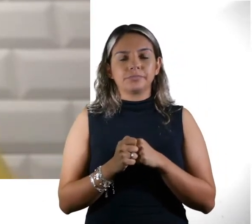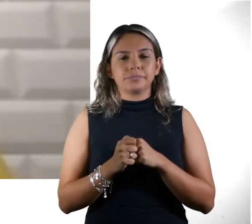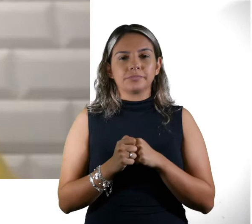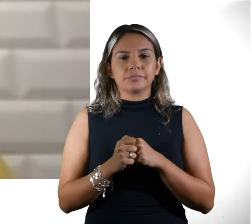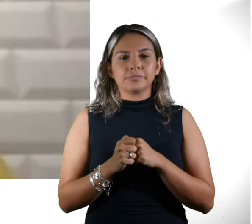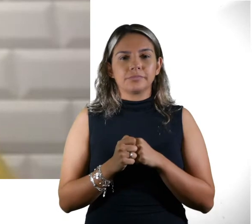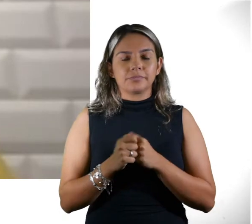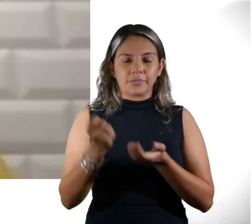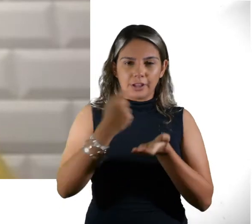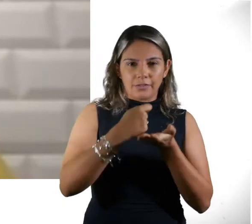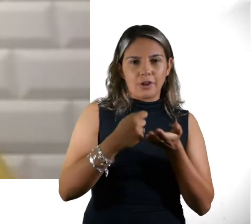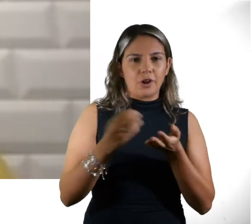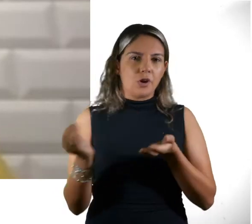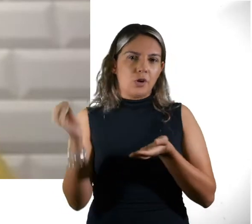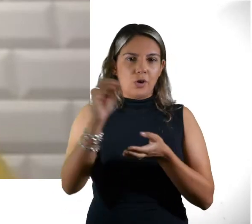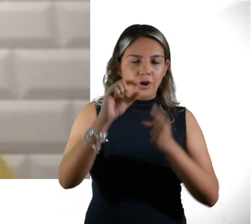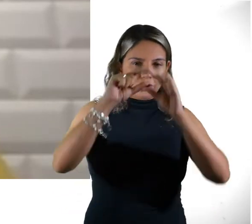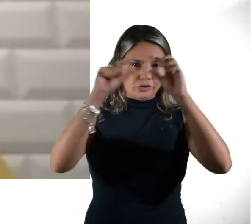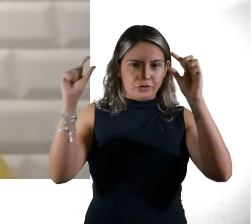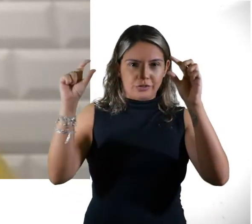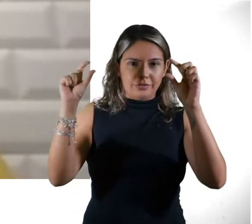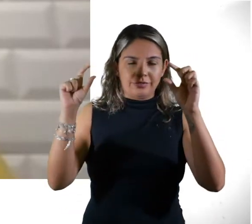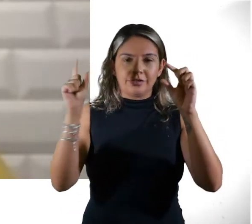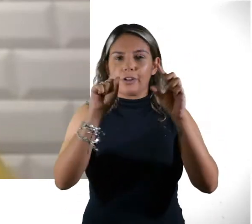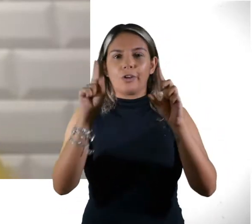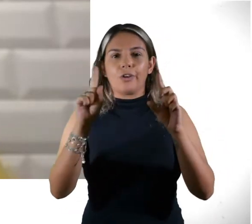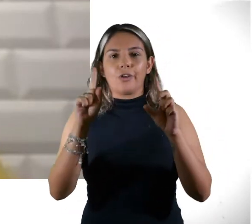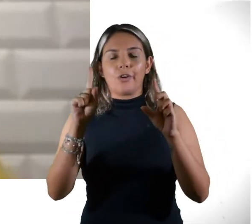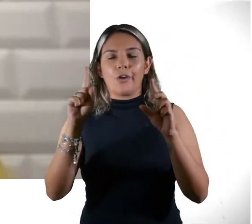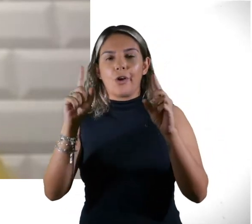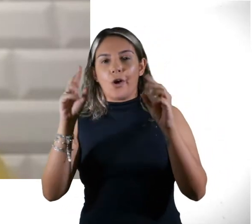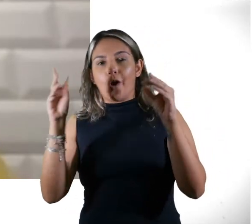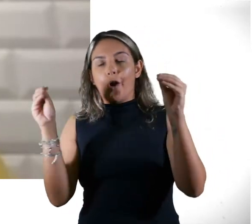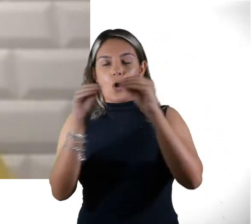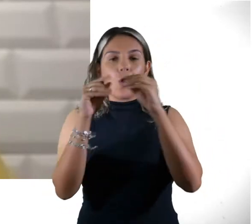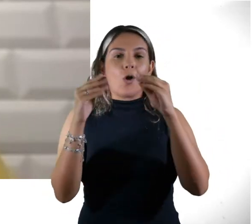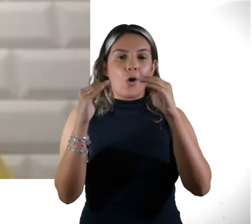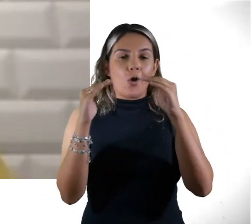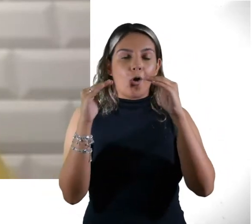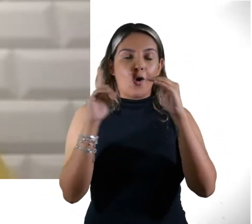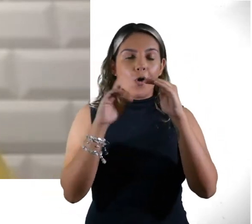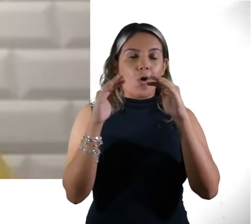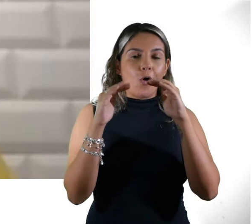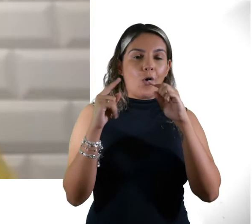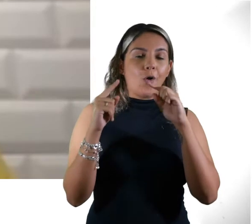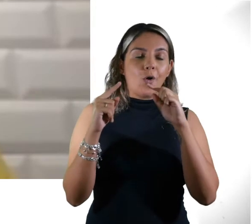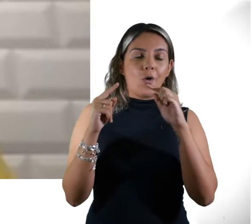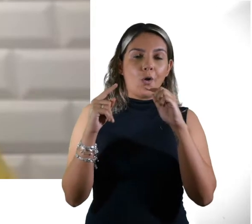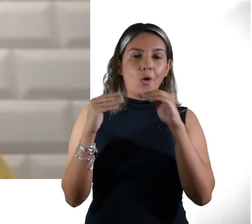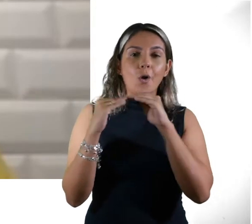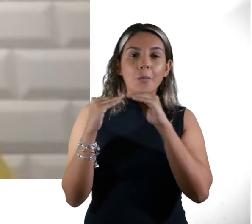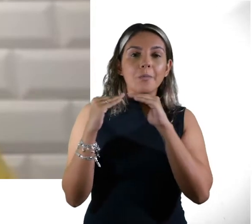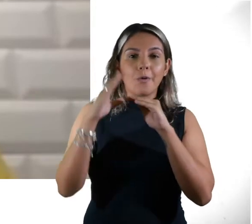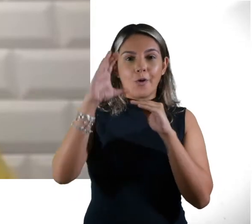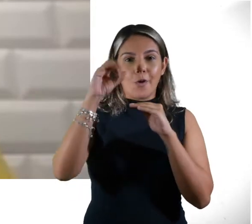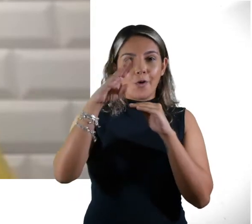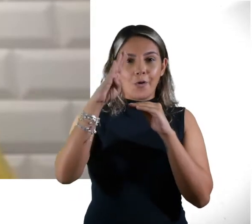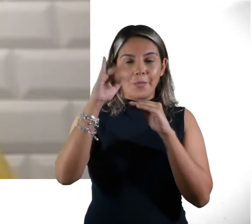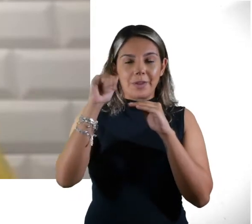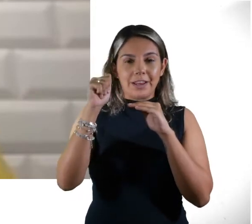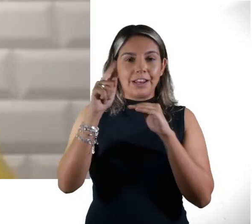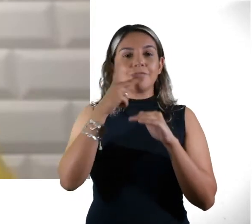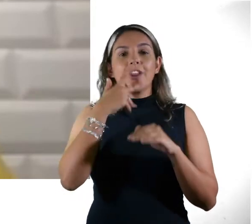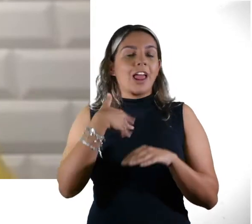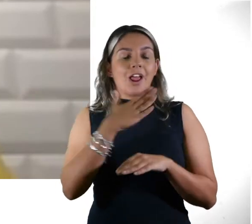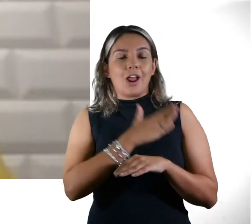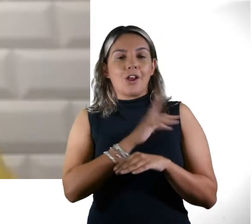nessa tarefa de colocar título, nem sempre corre bem, não é? Por exemplo, eu hoje não gosto